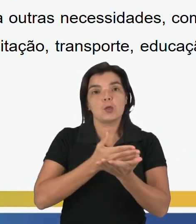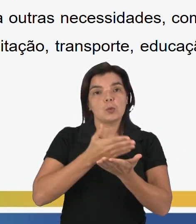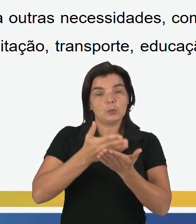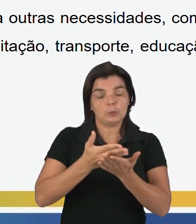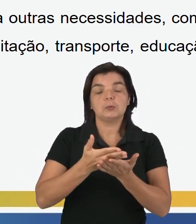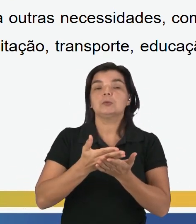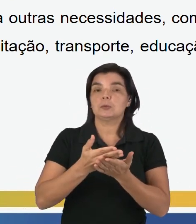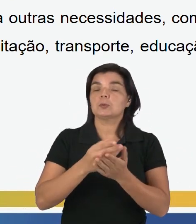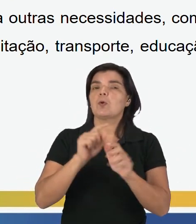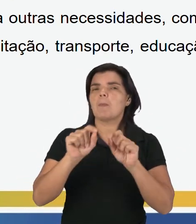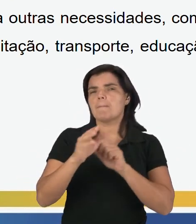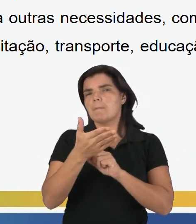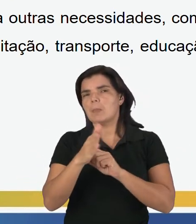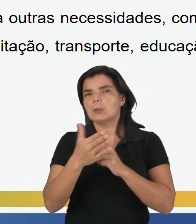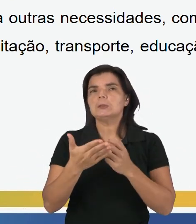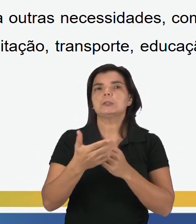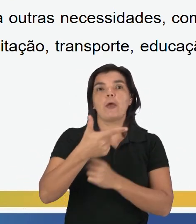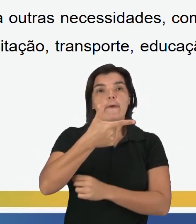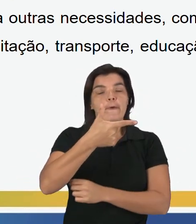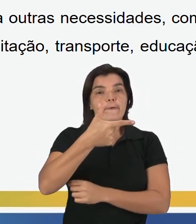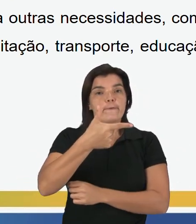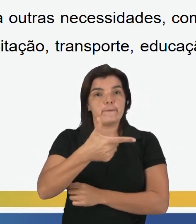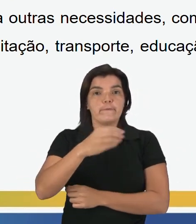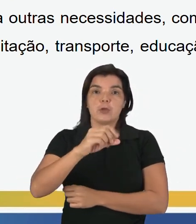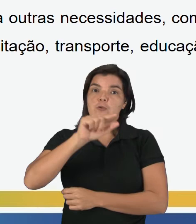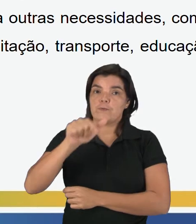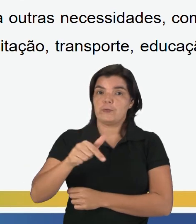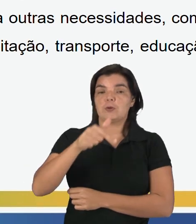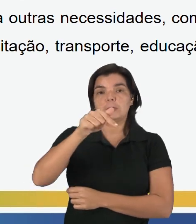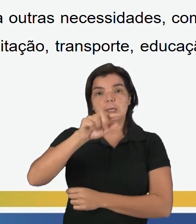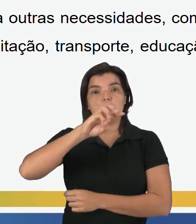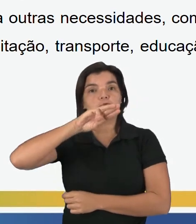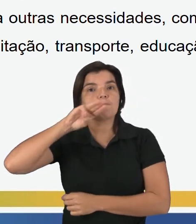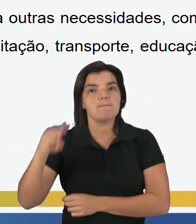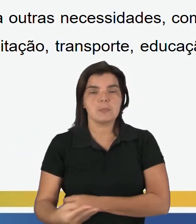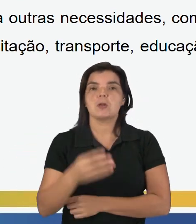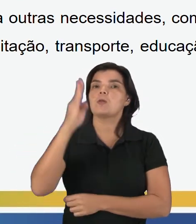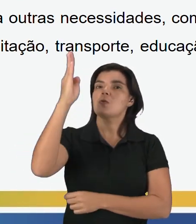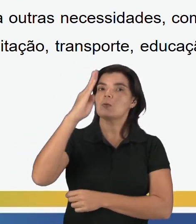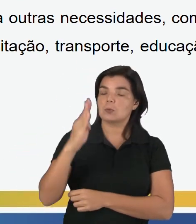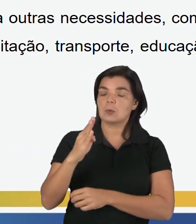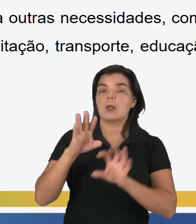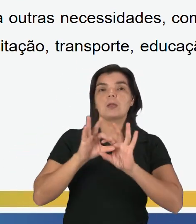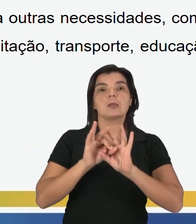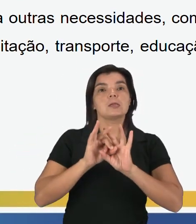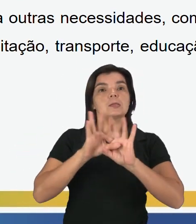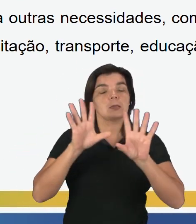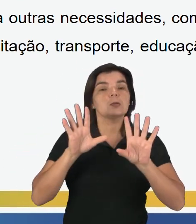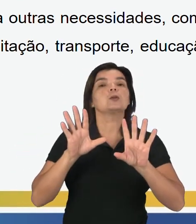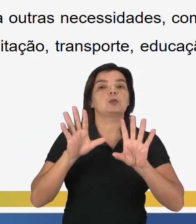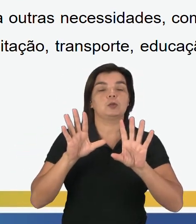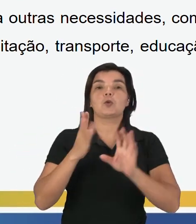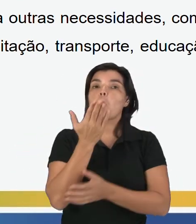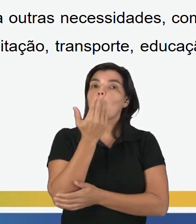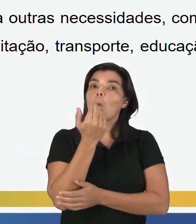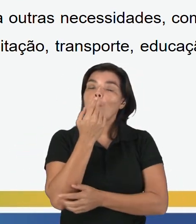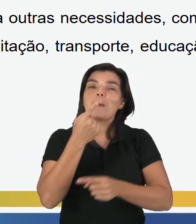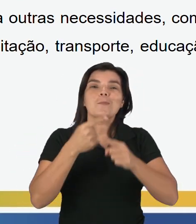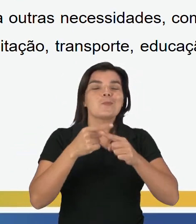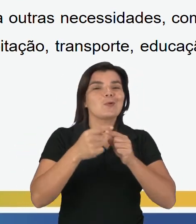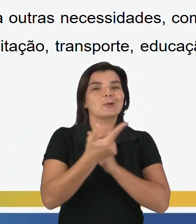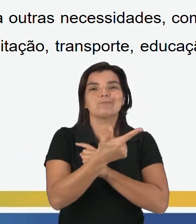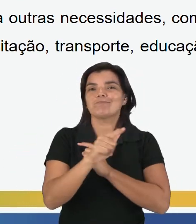da pandemia, cerca de 20,7 milhões de brasileiros deixaram de comer porque